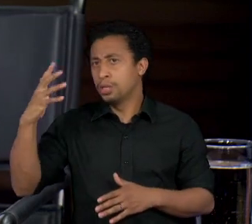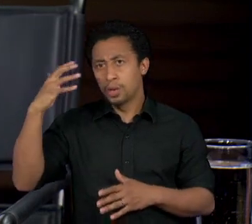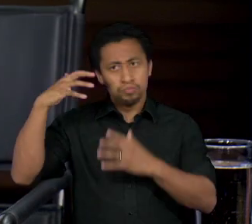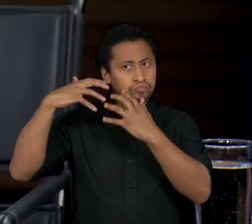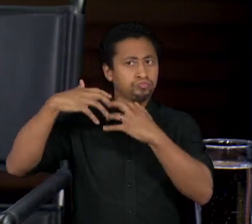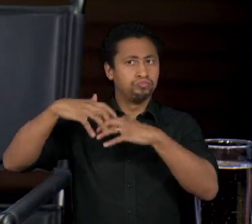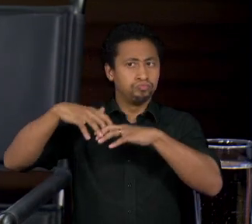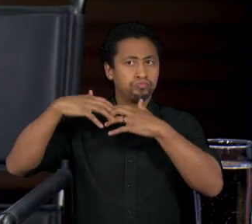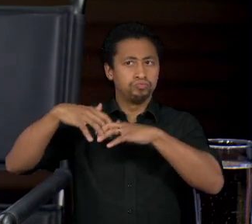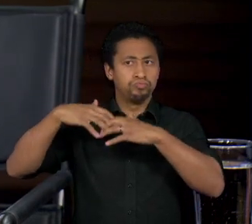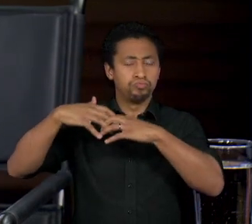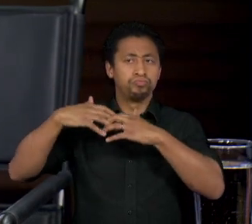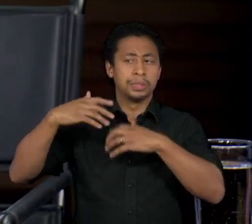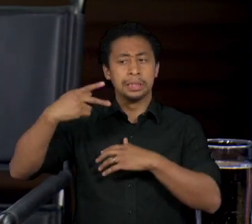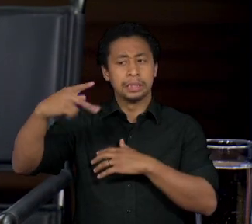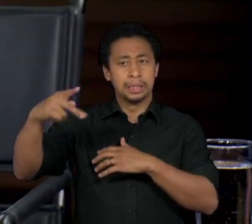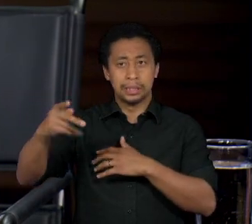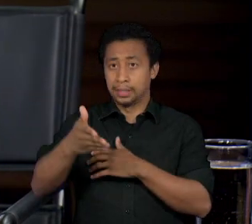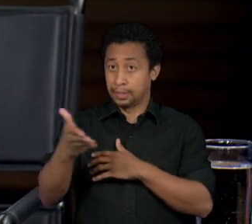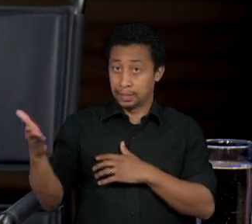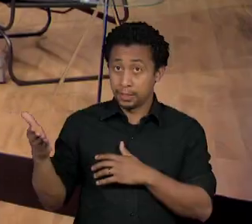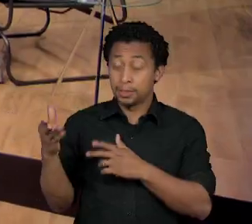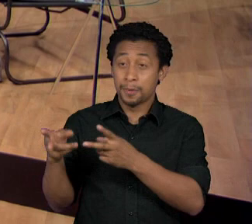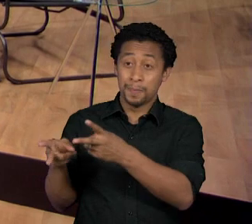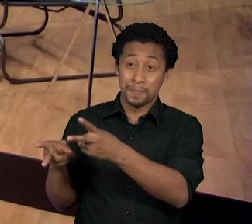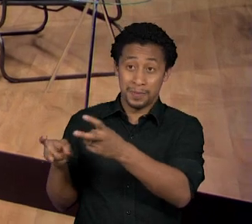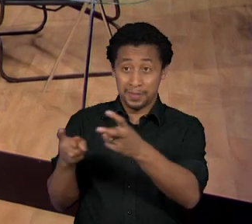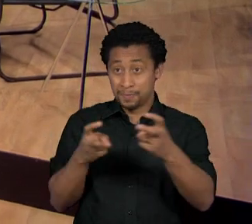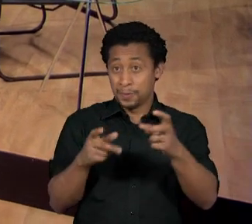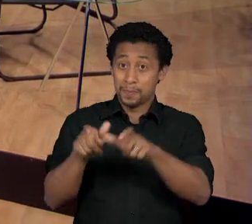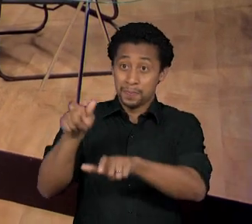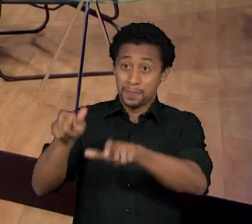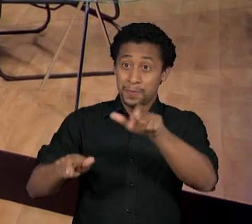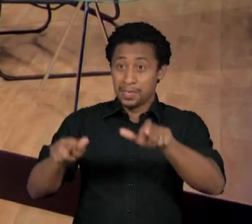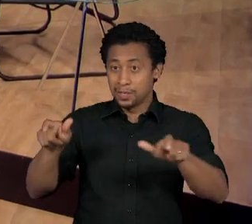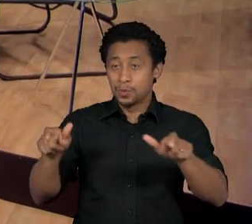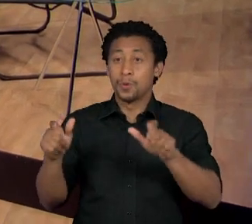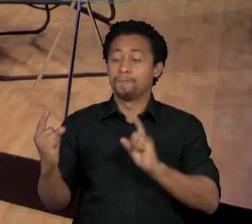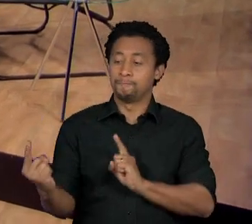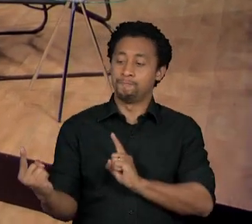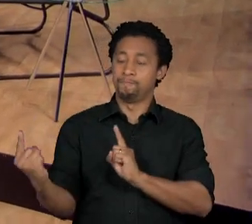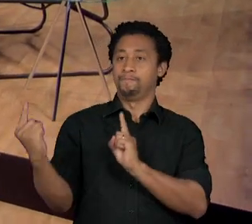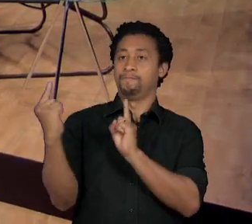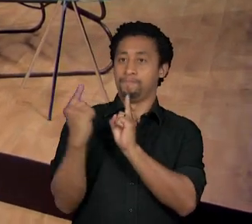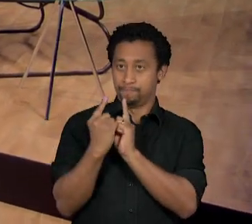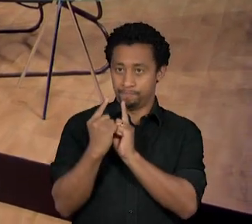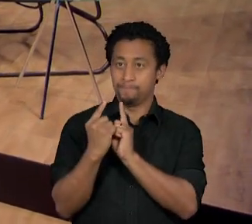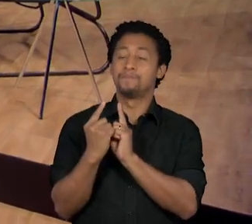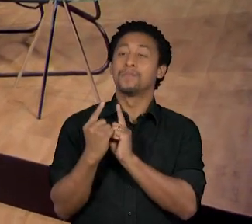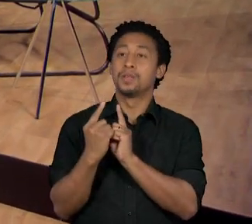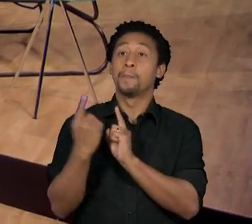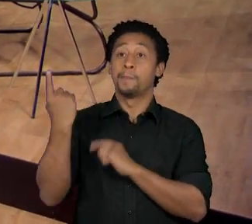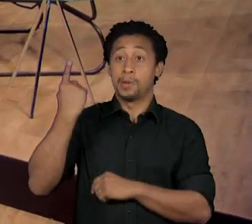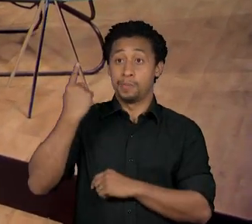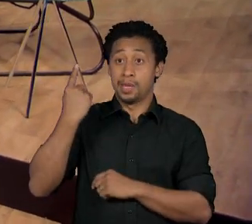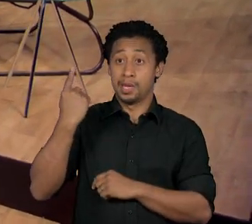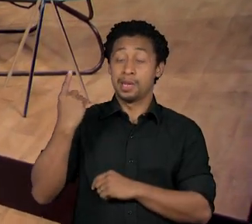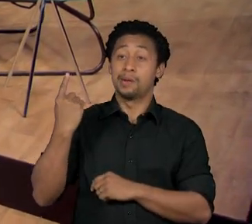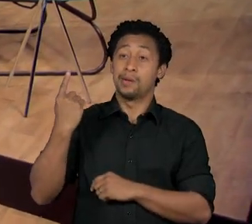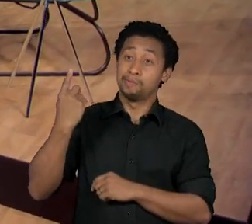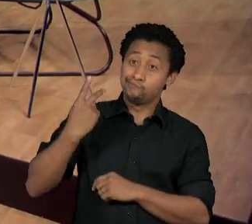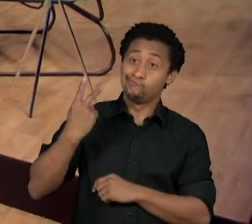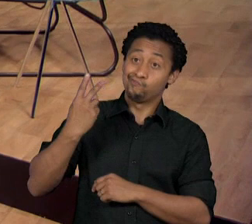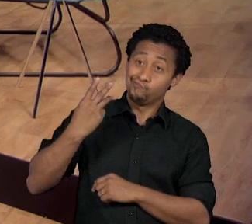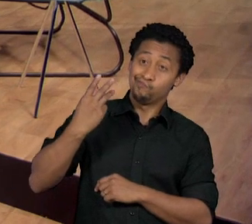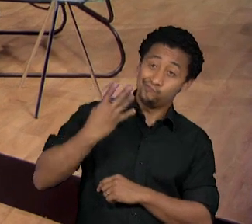àquele funcionamento. E a gente vê que a pessoa, quando começa num primeiro encontro ao último, que geralmente são 4,